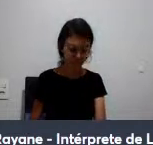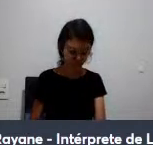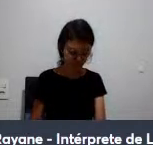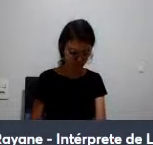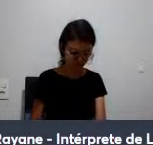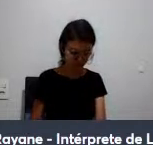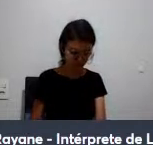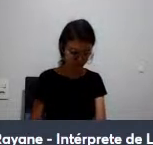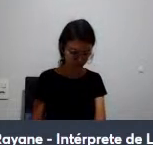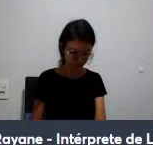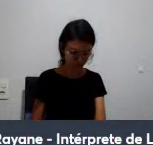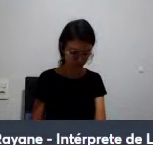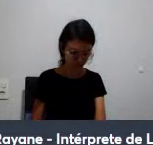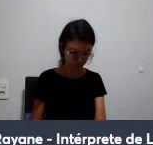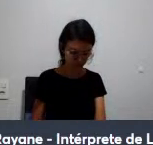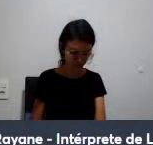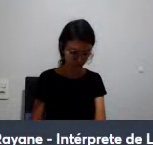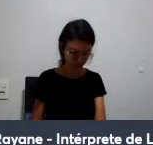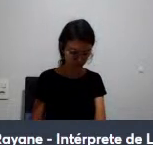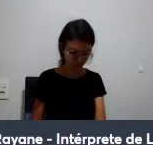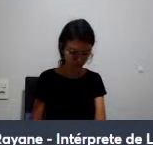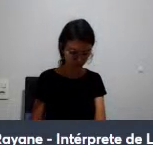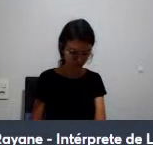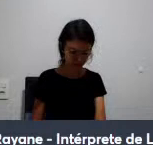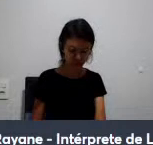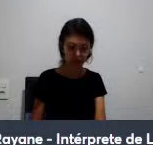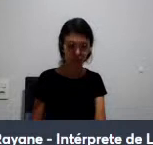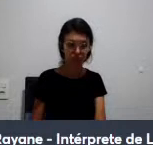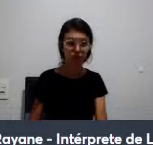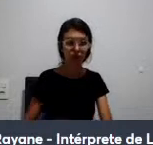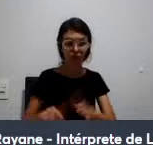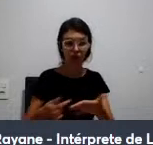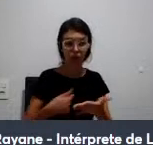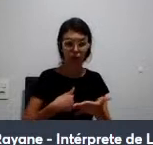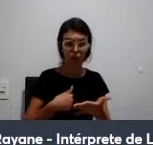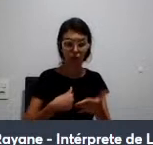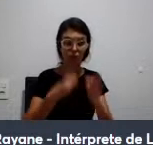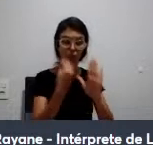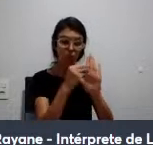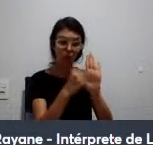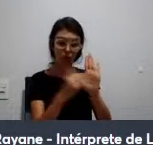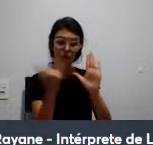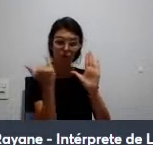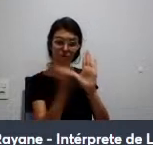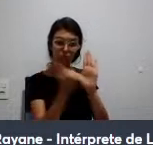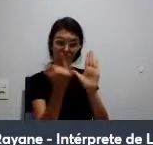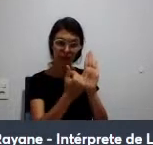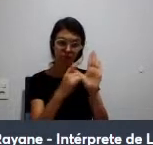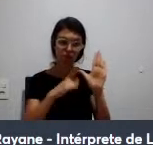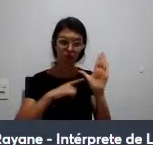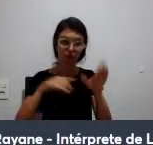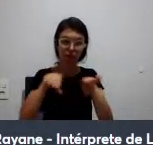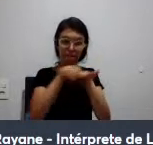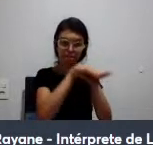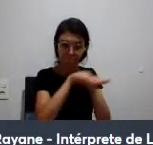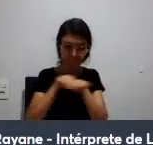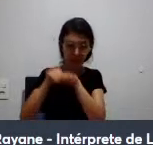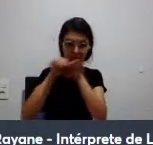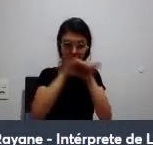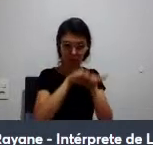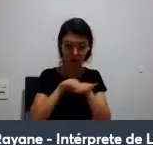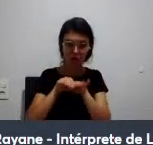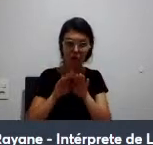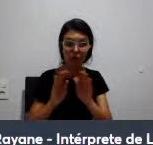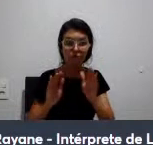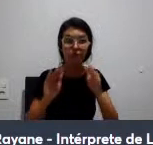Então, aqui eu estou colocando meus dados em um padrão. eu estou referenciando o